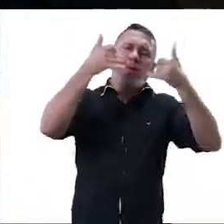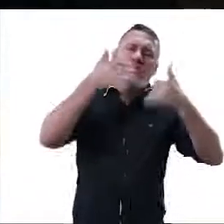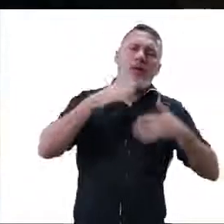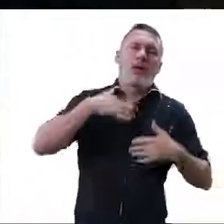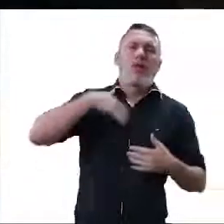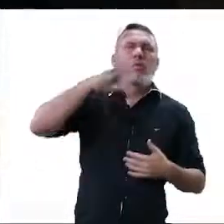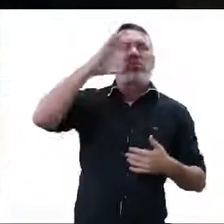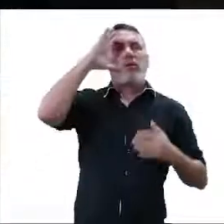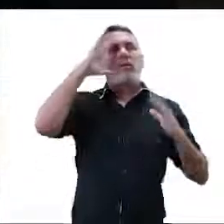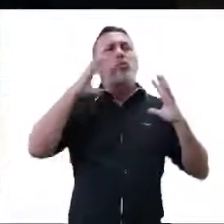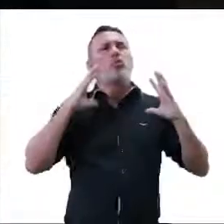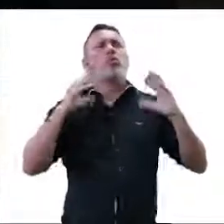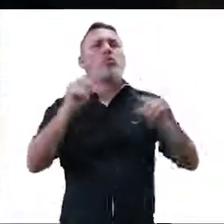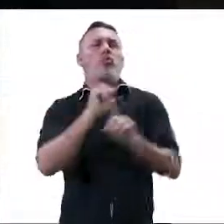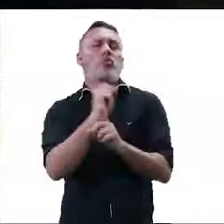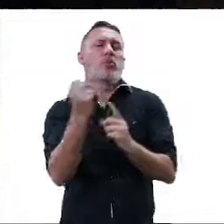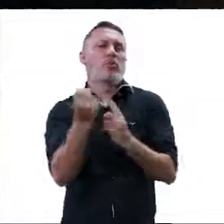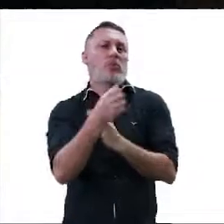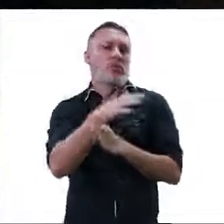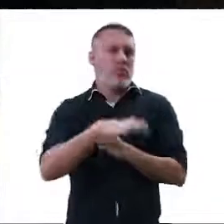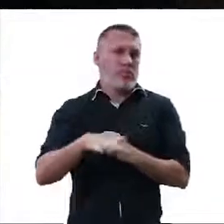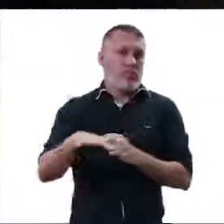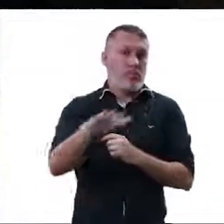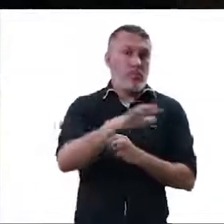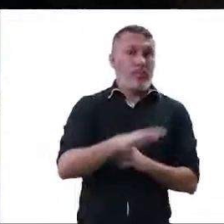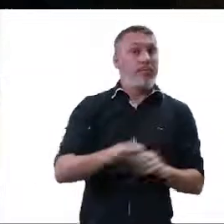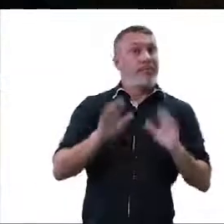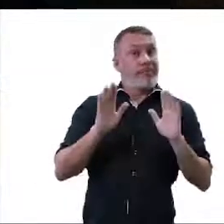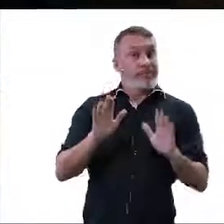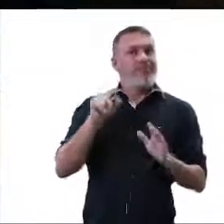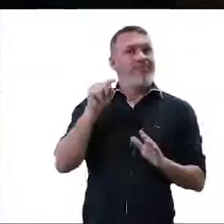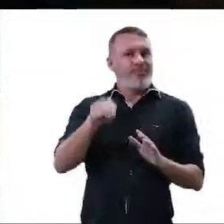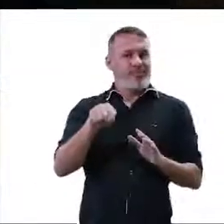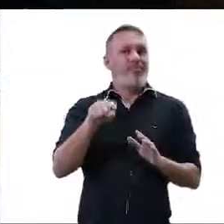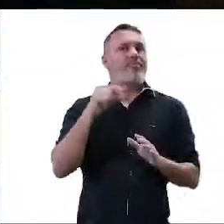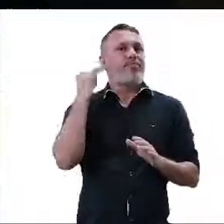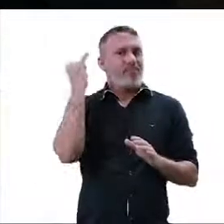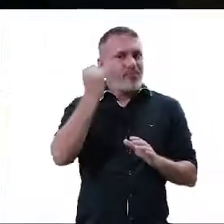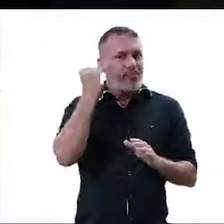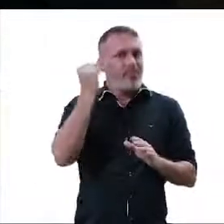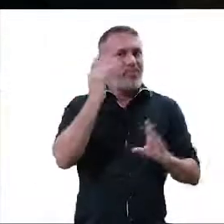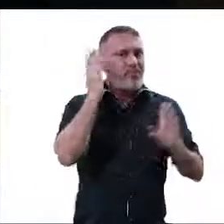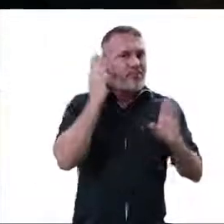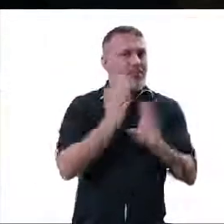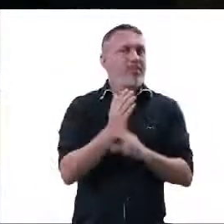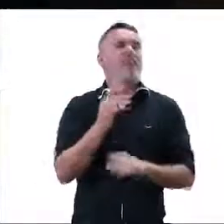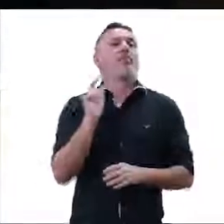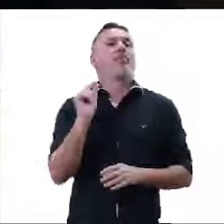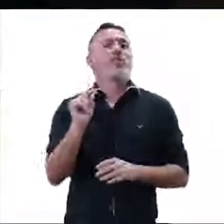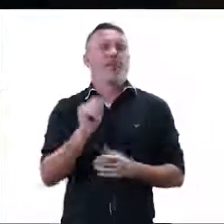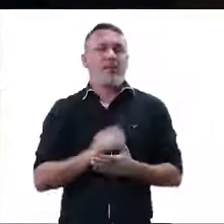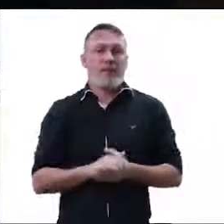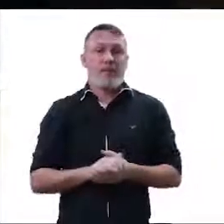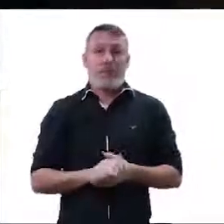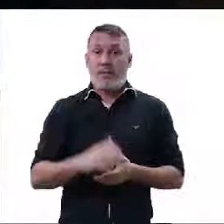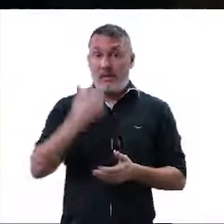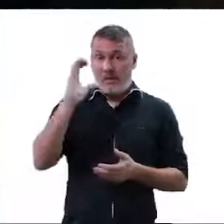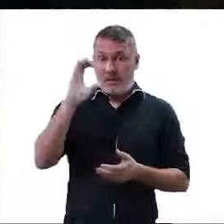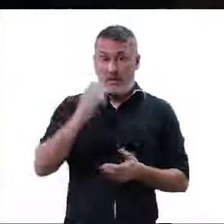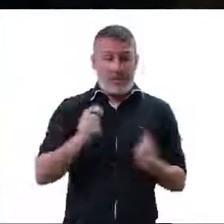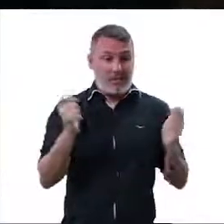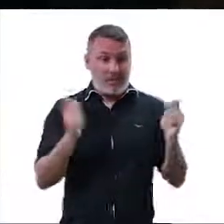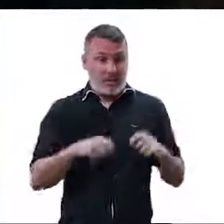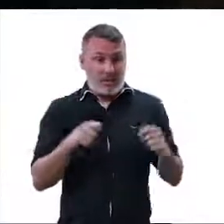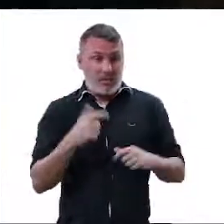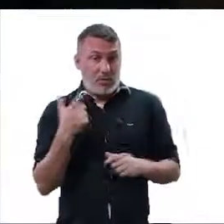fenômenos sociais. Mas aí, essa que é a grande questão, né? A ciência, para que ela possa